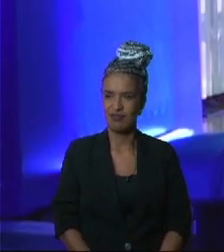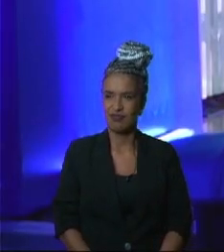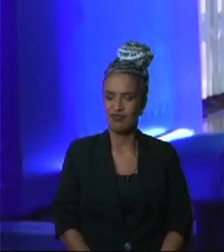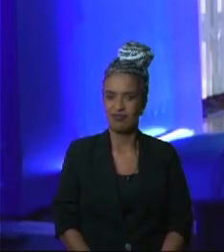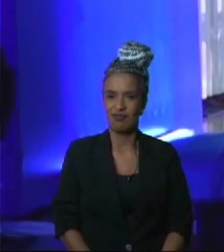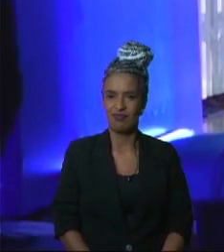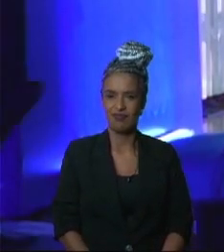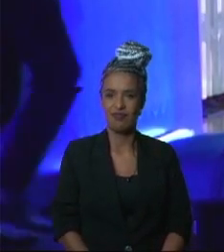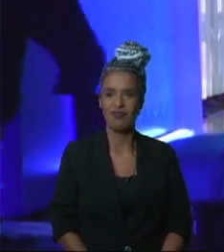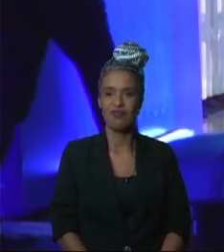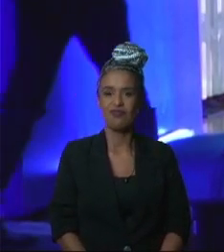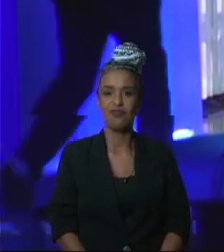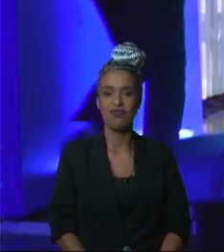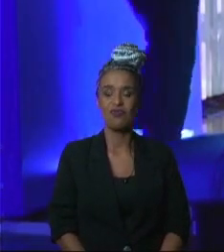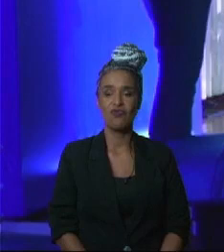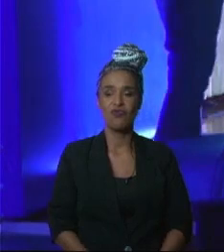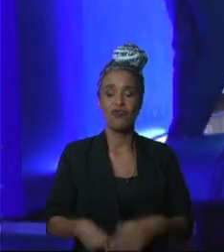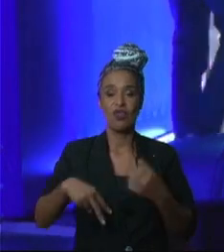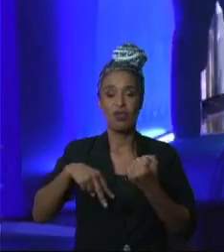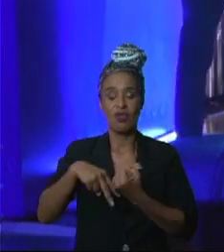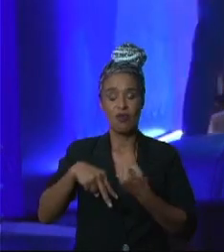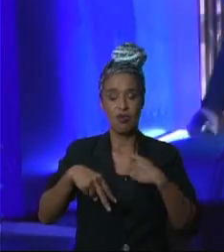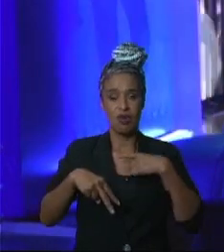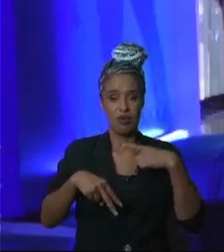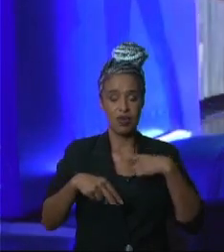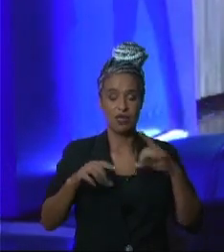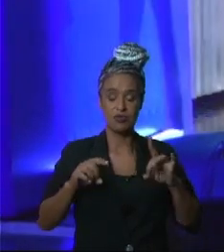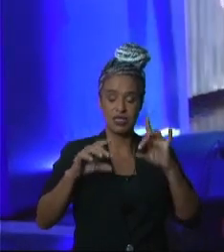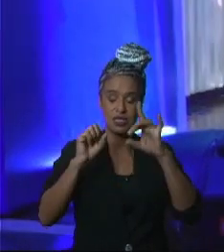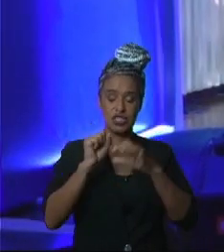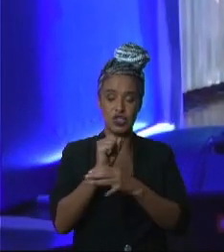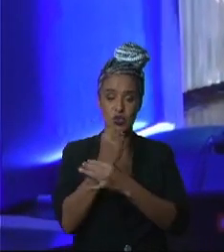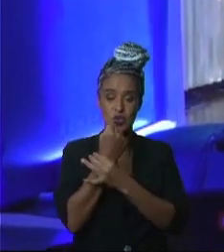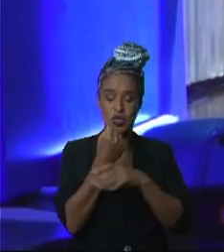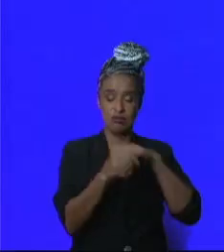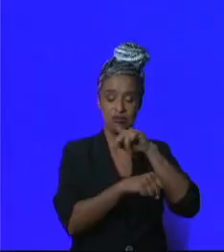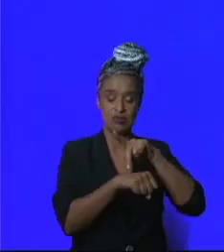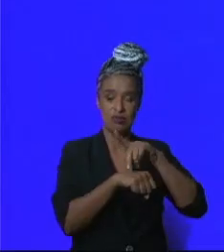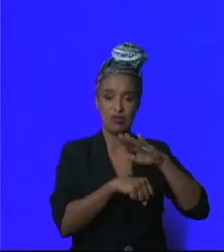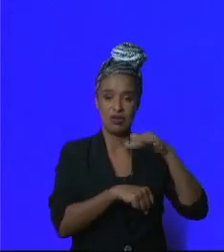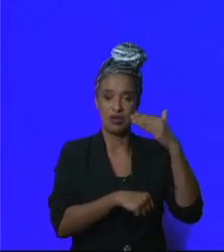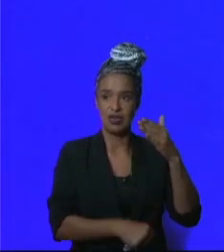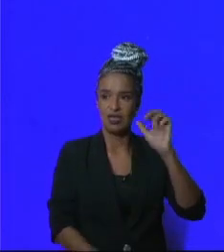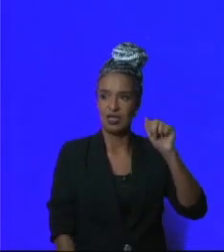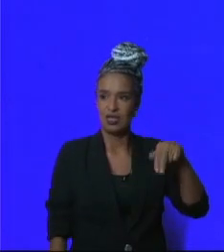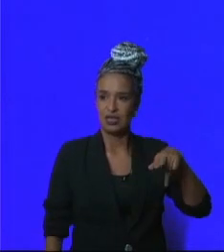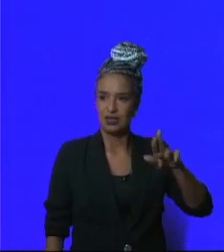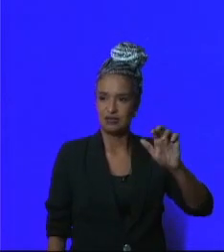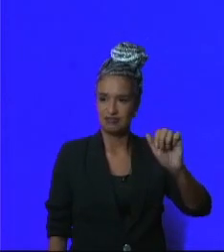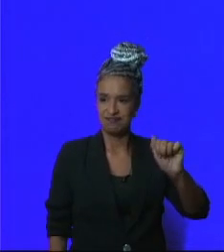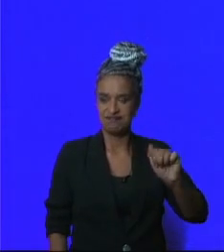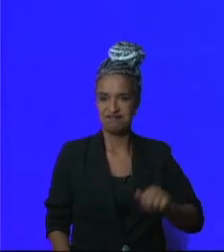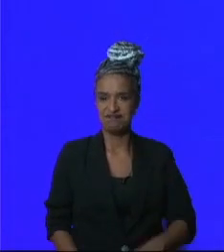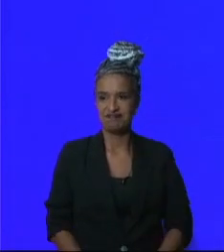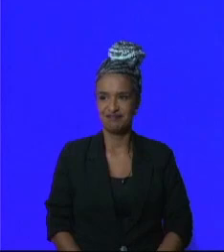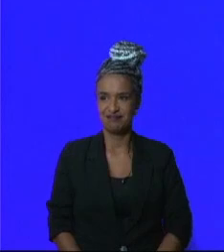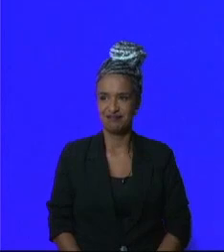E a diplomata brasileira, especialista em segurança internacional, Amina Yassini.